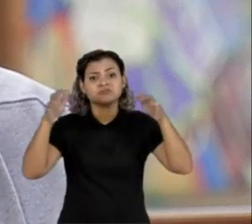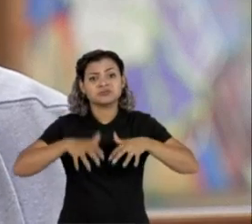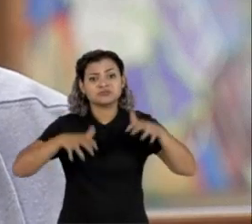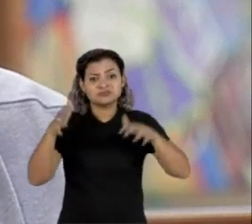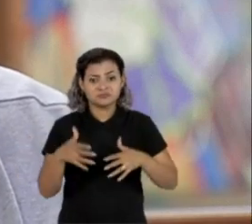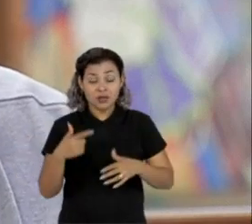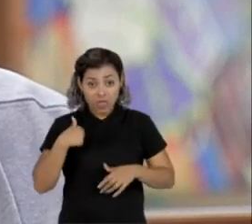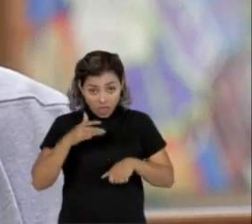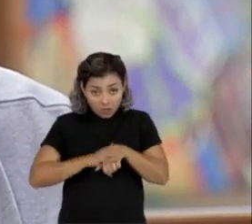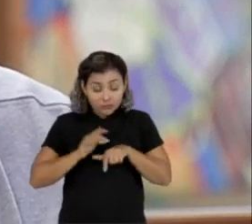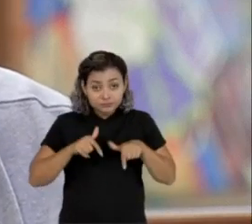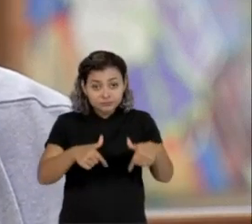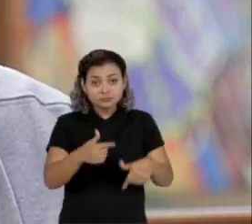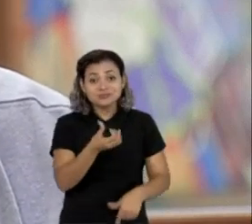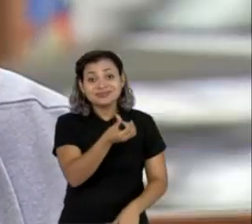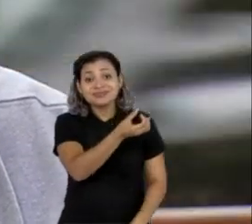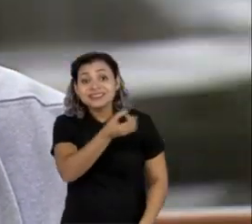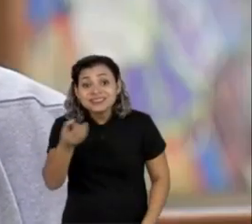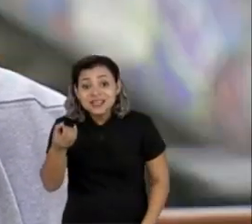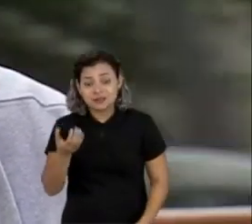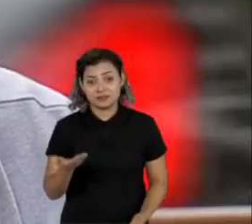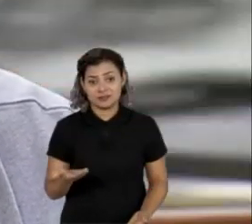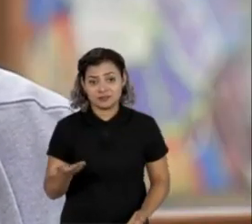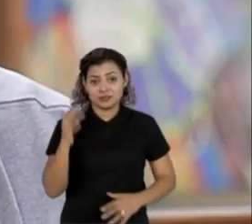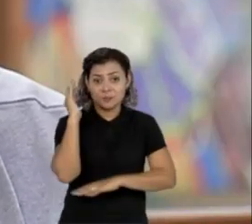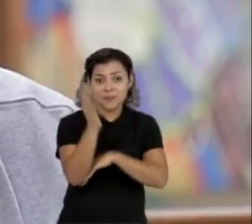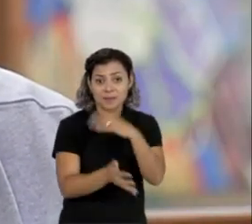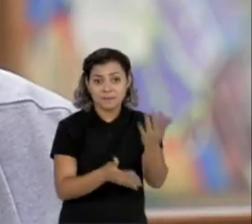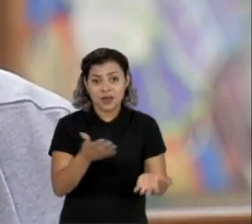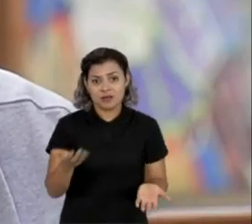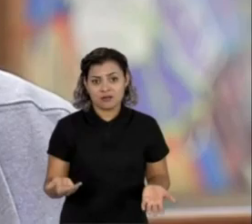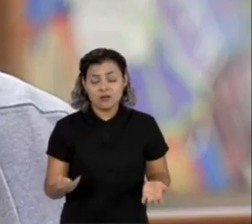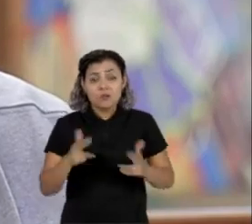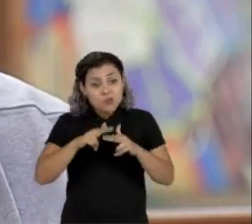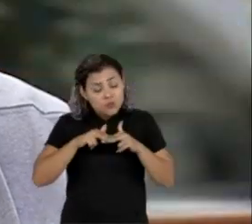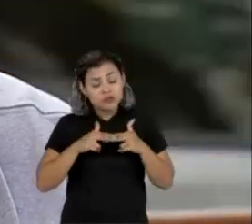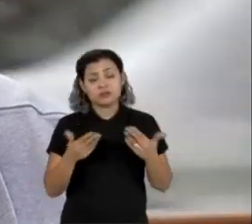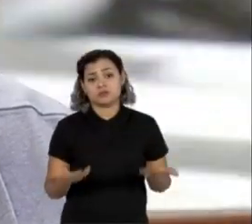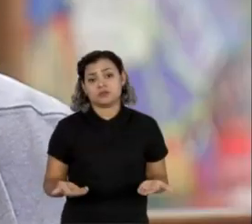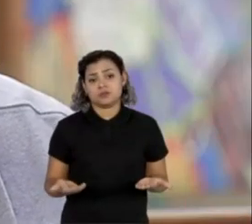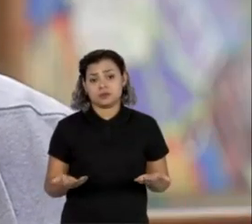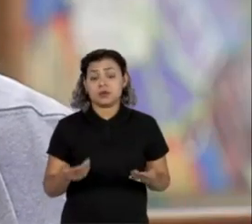a ação, caíam 600, por diversos